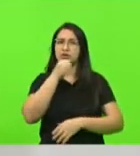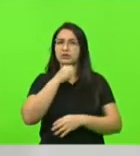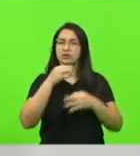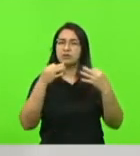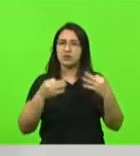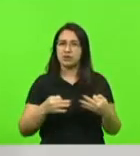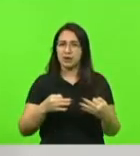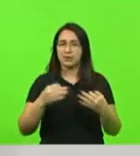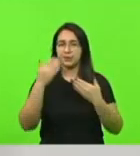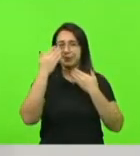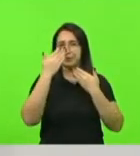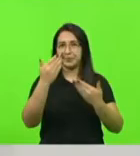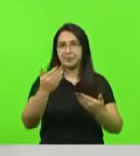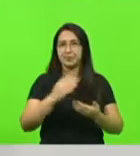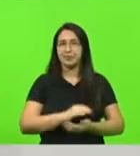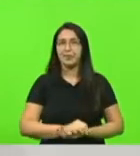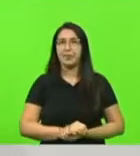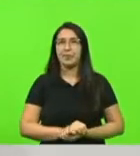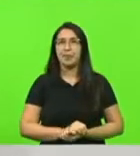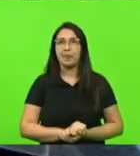obrigado.